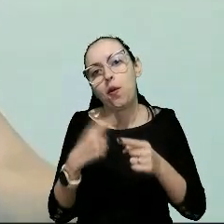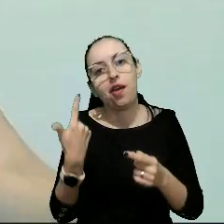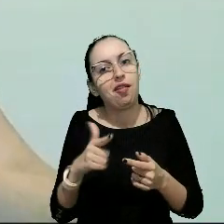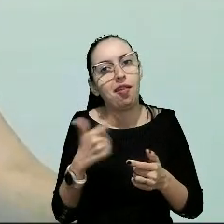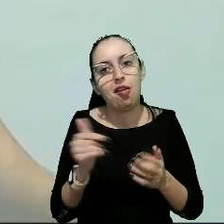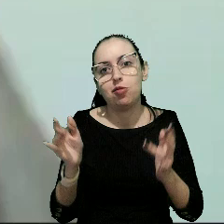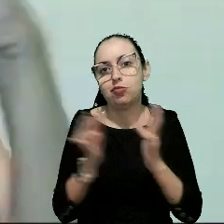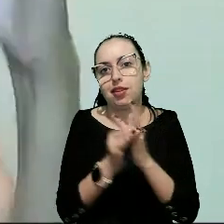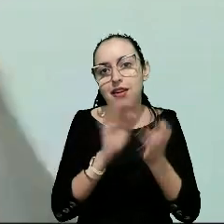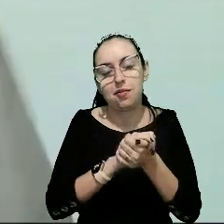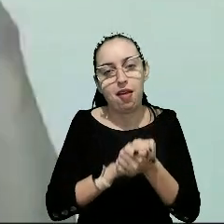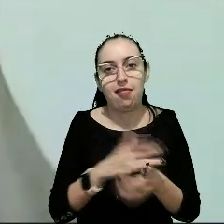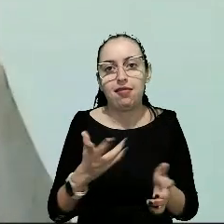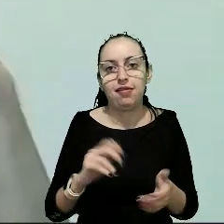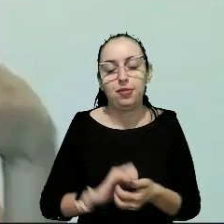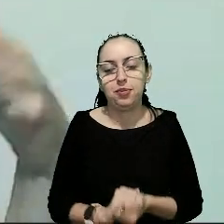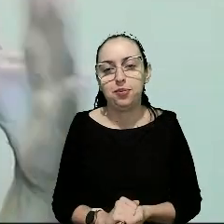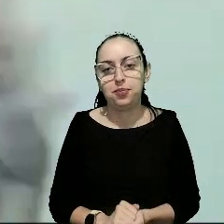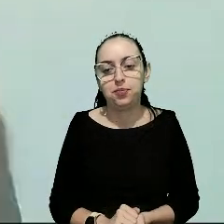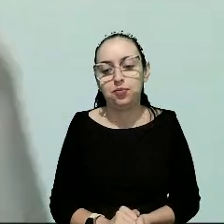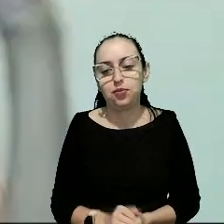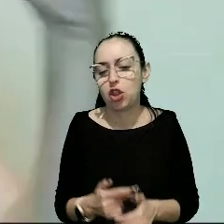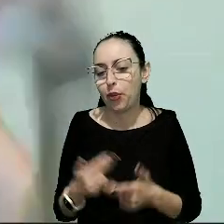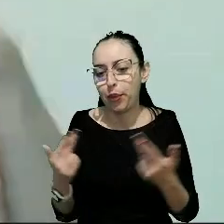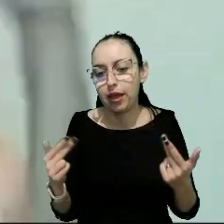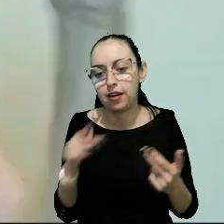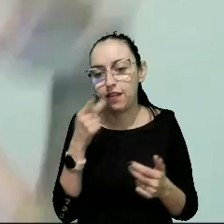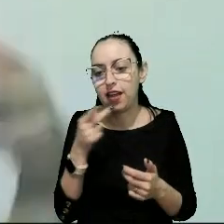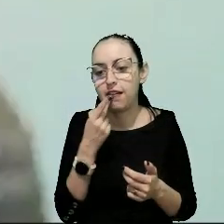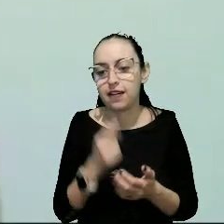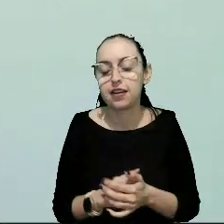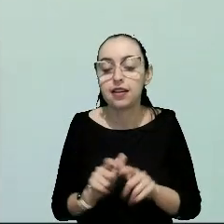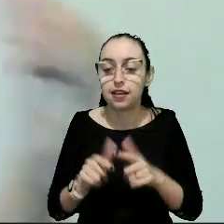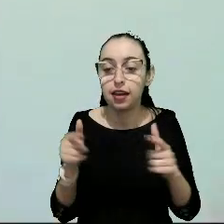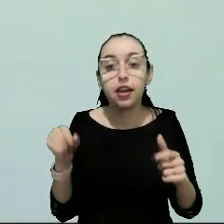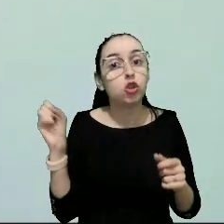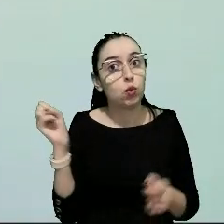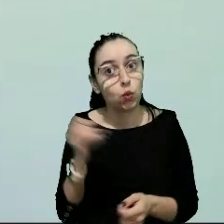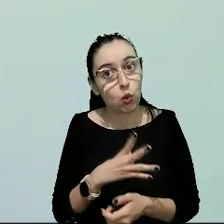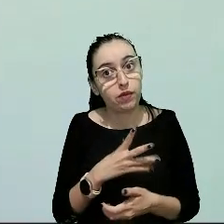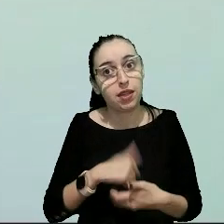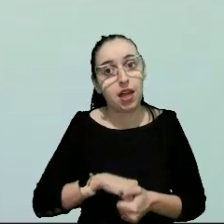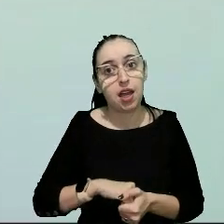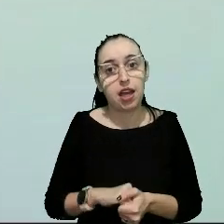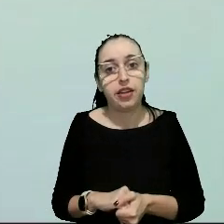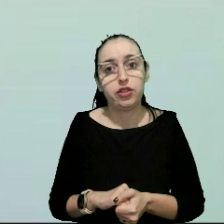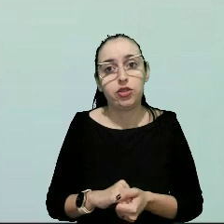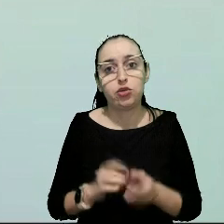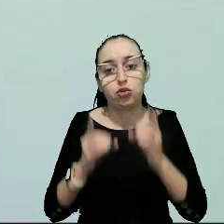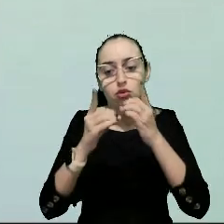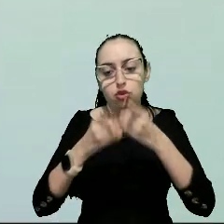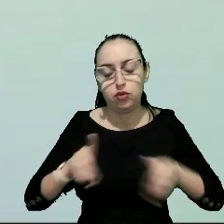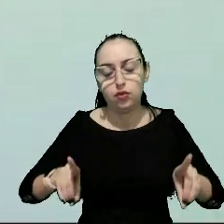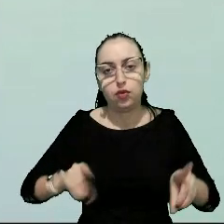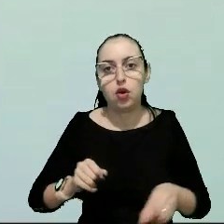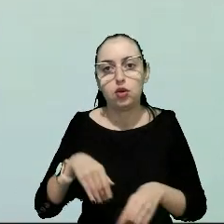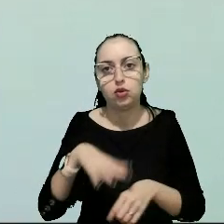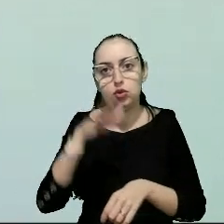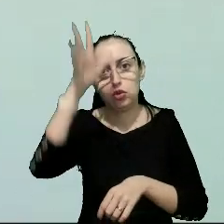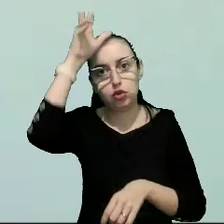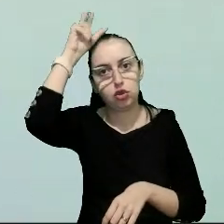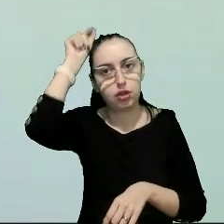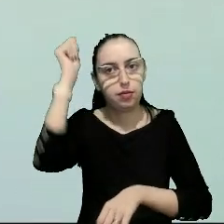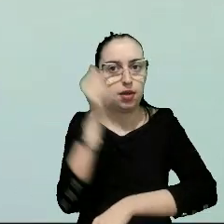tenho marido. E coisas do gênero. Isso é uma grande novidade, divórcio